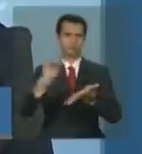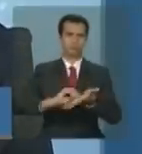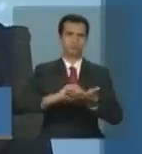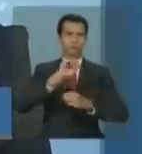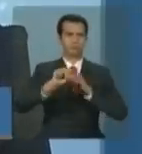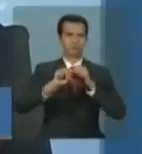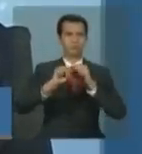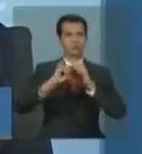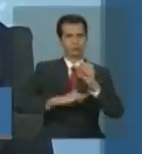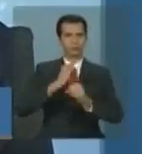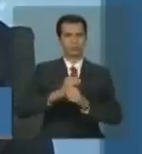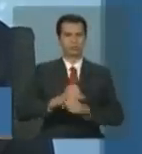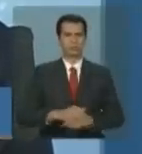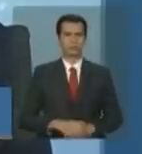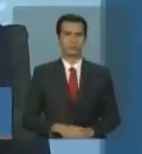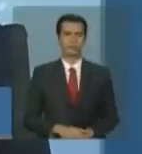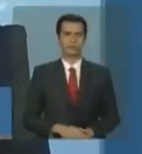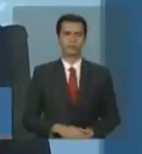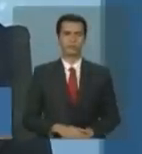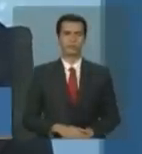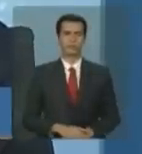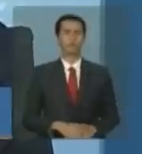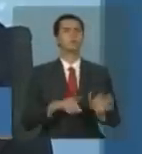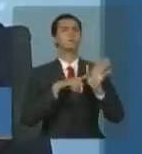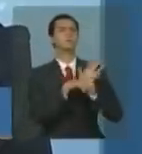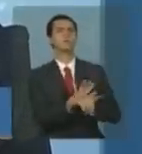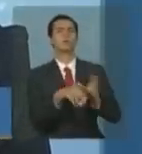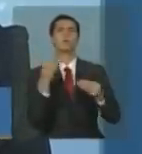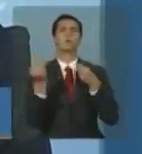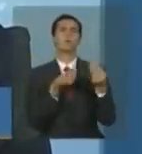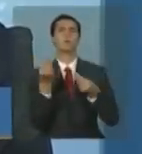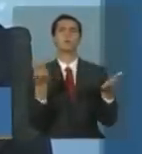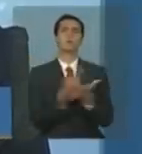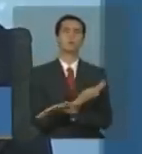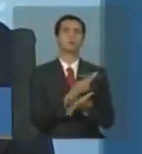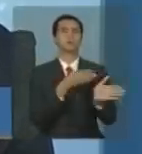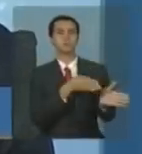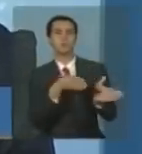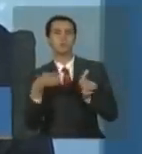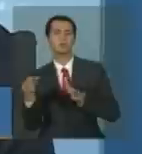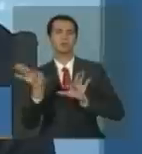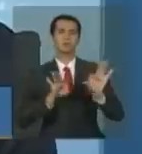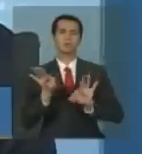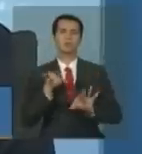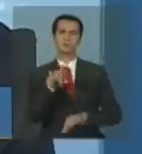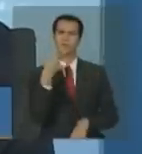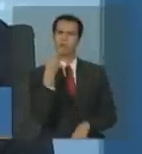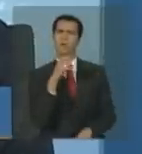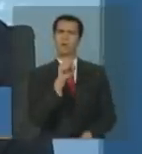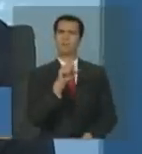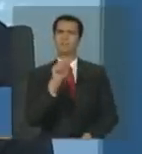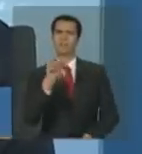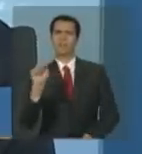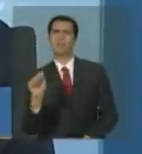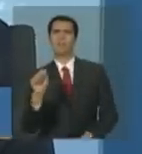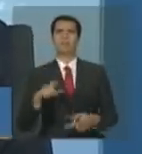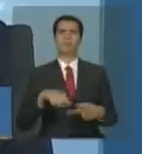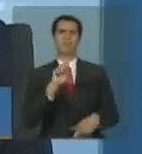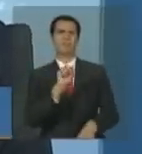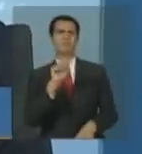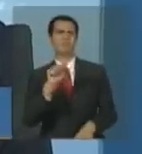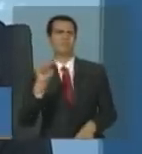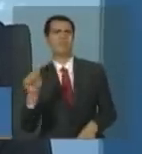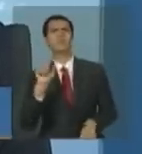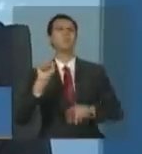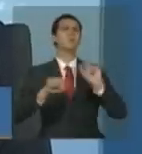no caso, por exemplo, como que acontece o processo? Você disse SAA o tempo inteiro, para as pessoas entenderem bem o